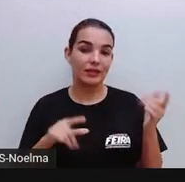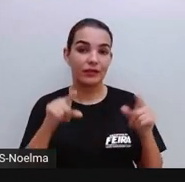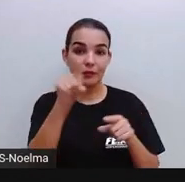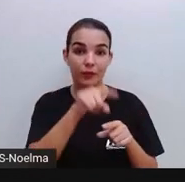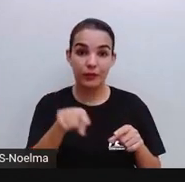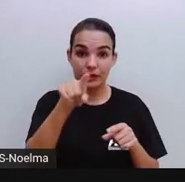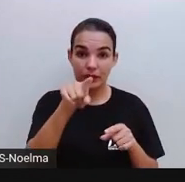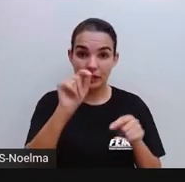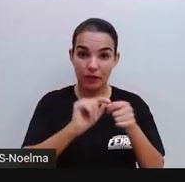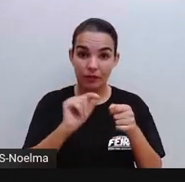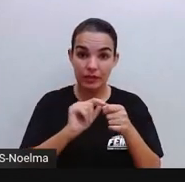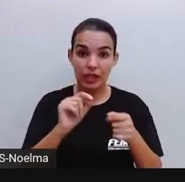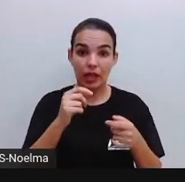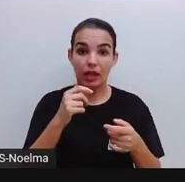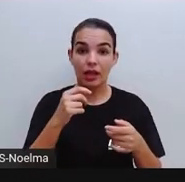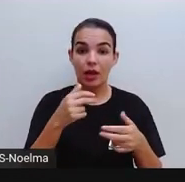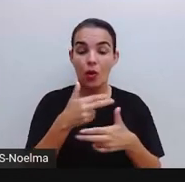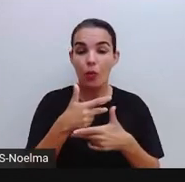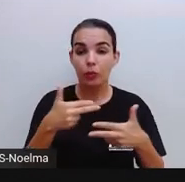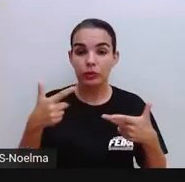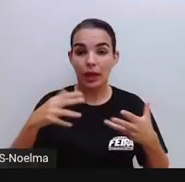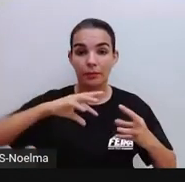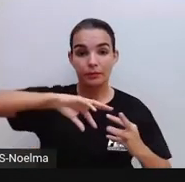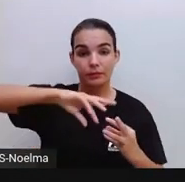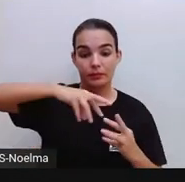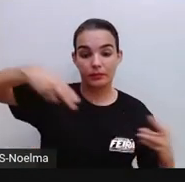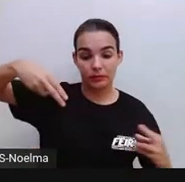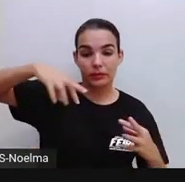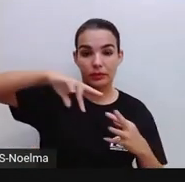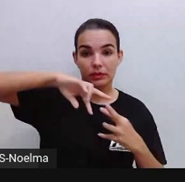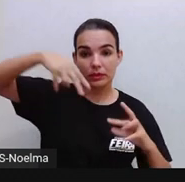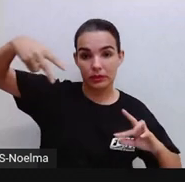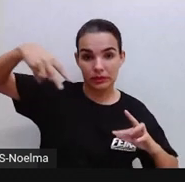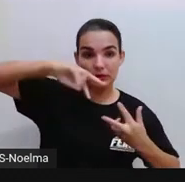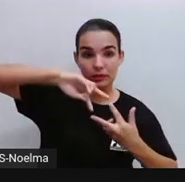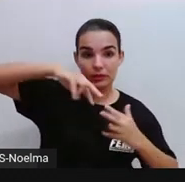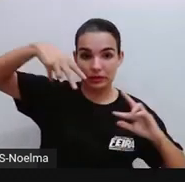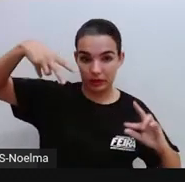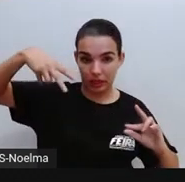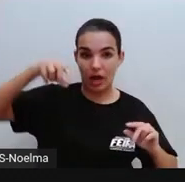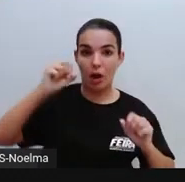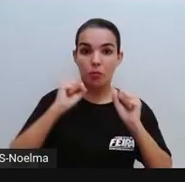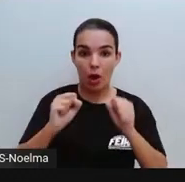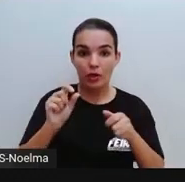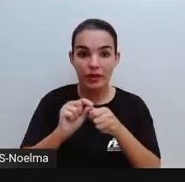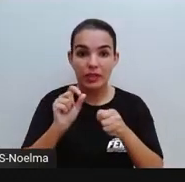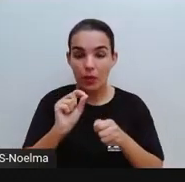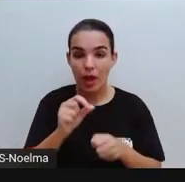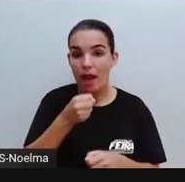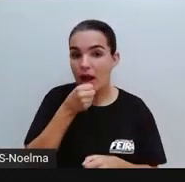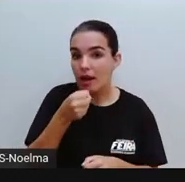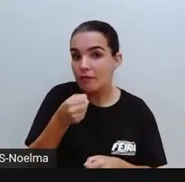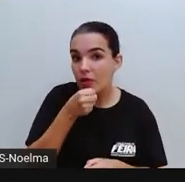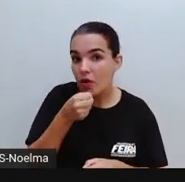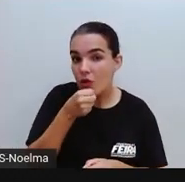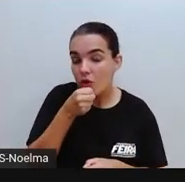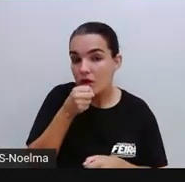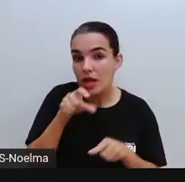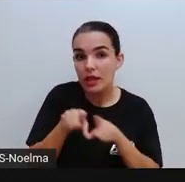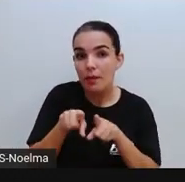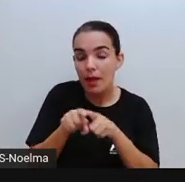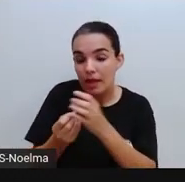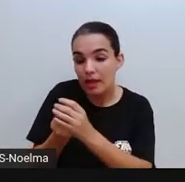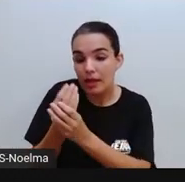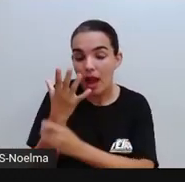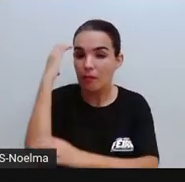materiais recicláveis Confecções um microfone ou uma câmera e punha em prática tudo que aprendeu sobre notícia E